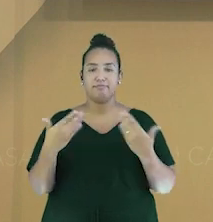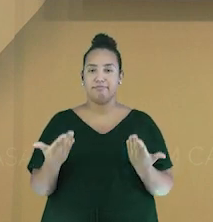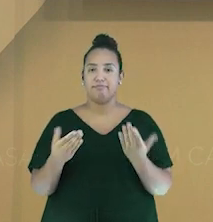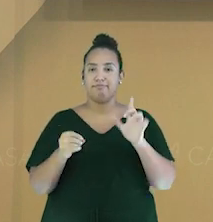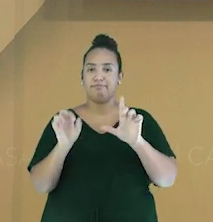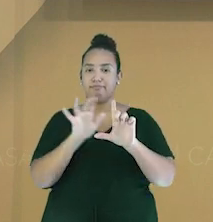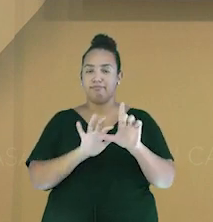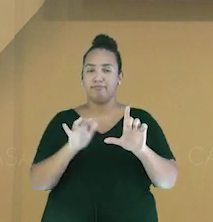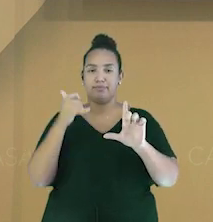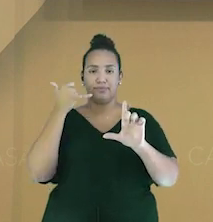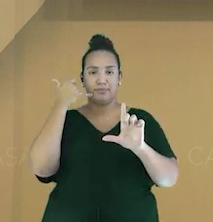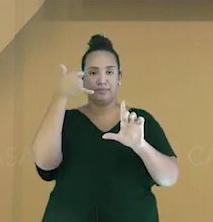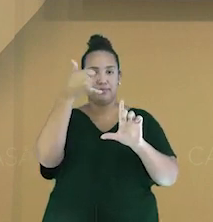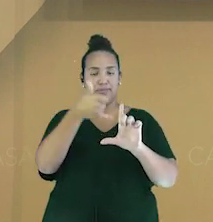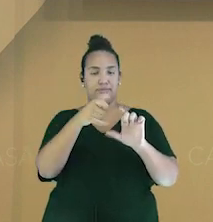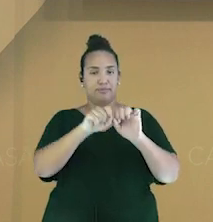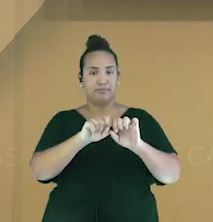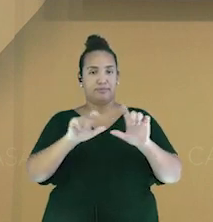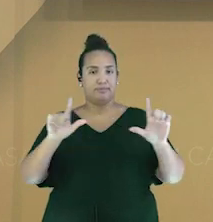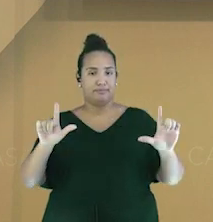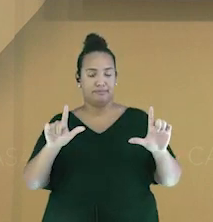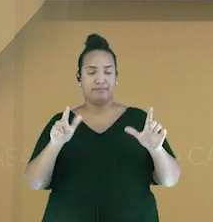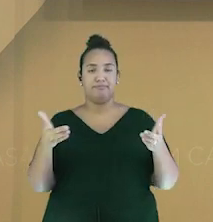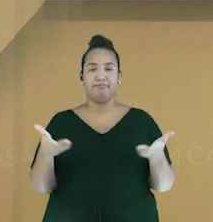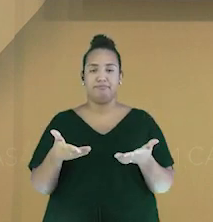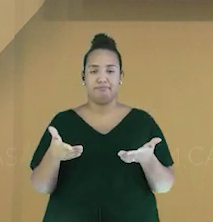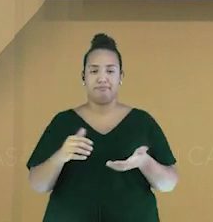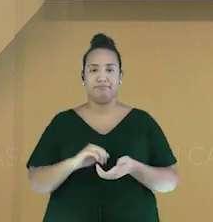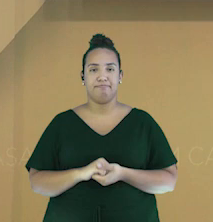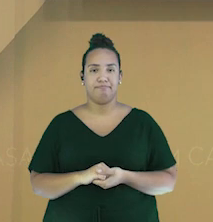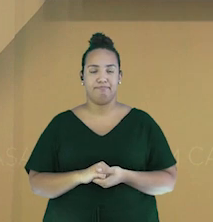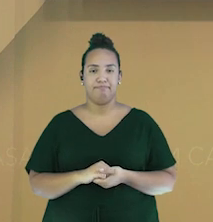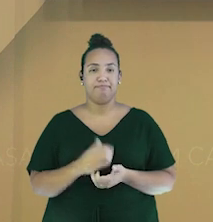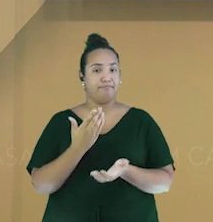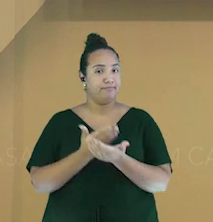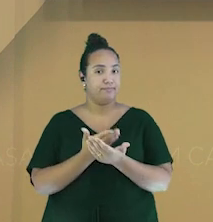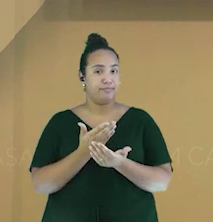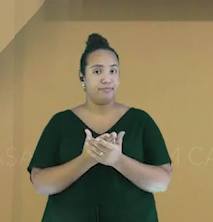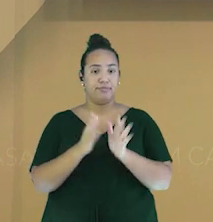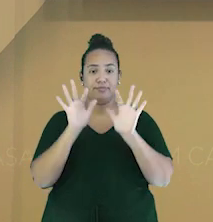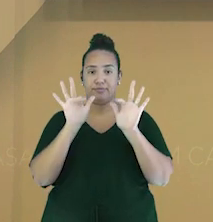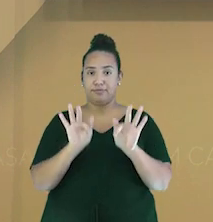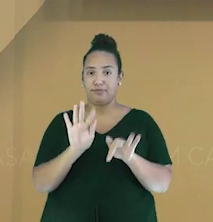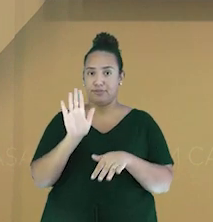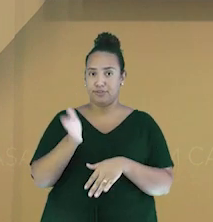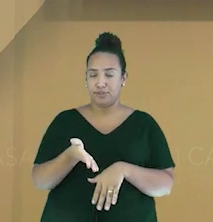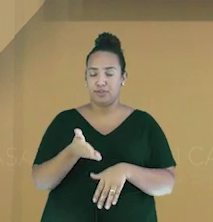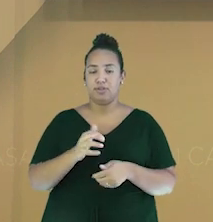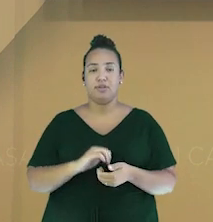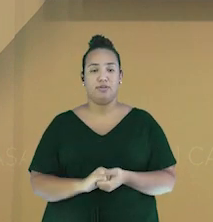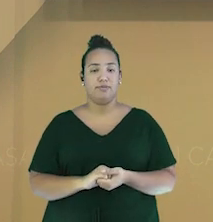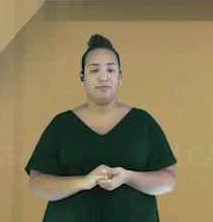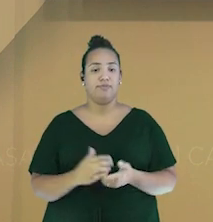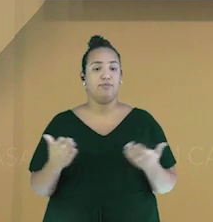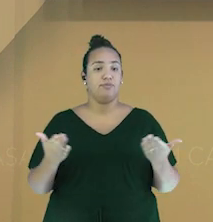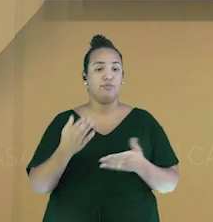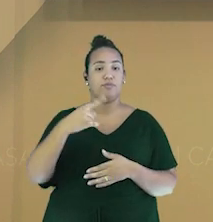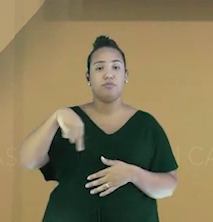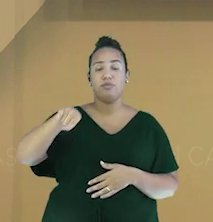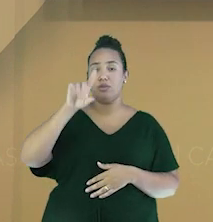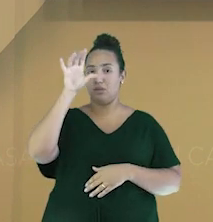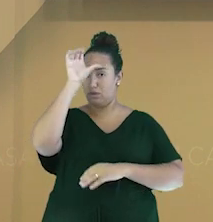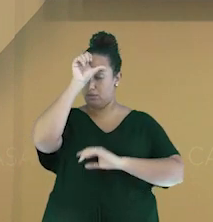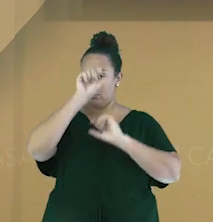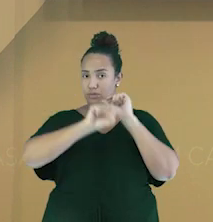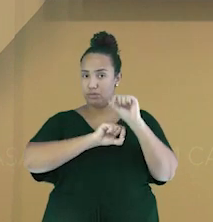celular para o QR Code que está aparecendo na sua tela. Nossa aula está chegando ao fim. Hoje aprendemos sobre